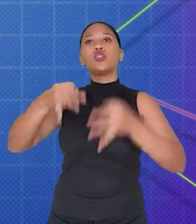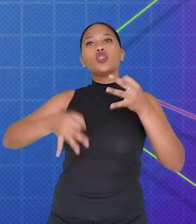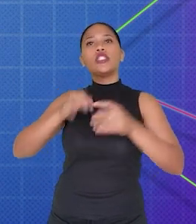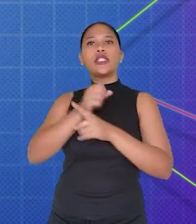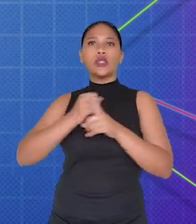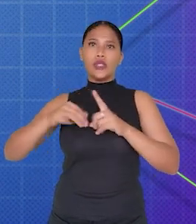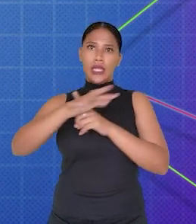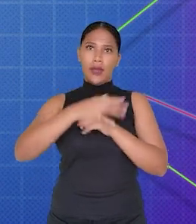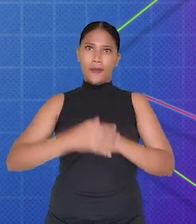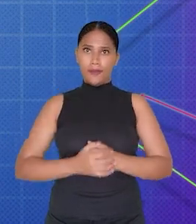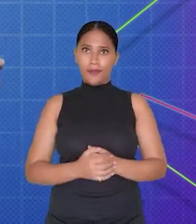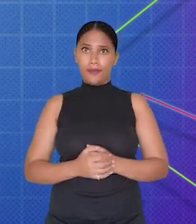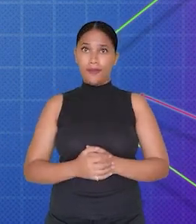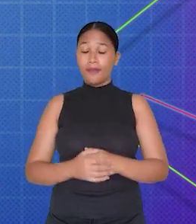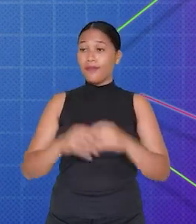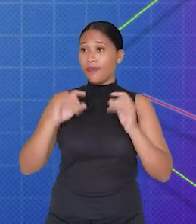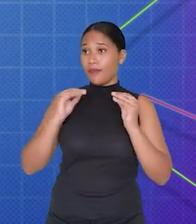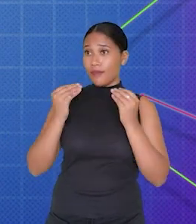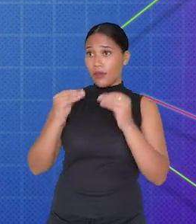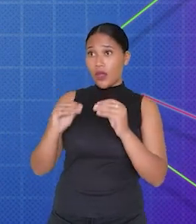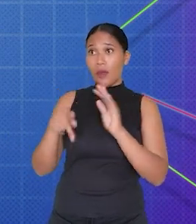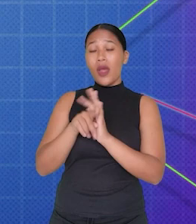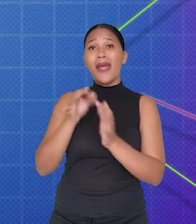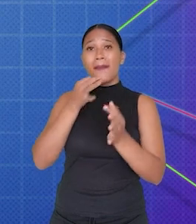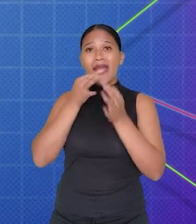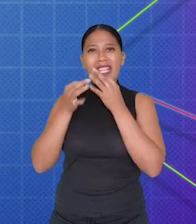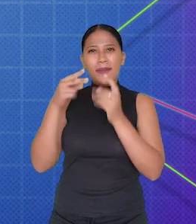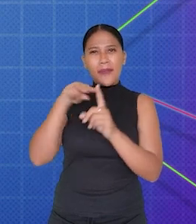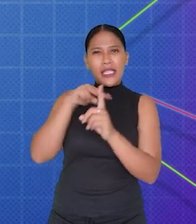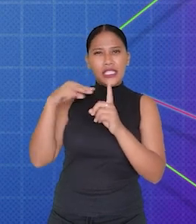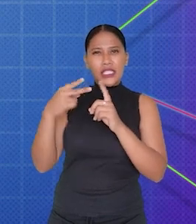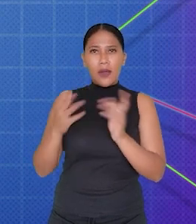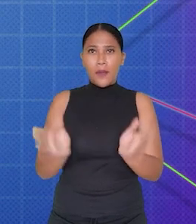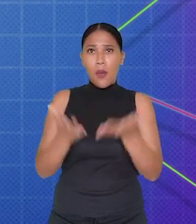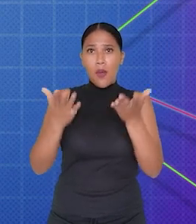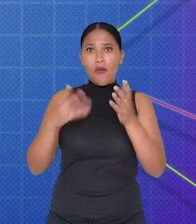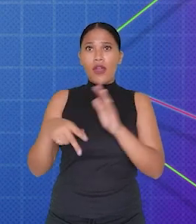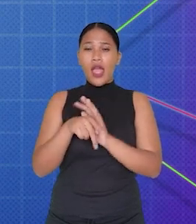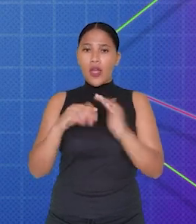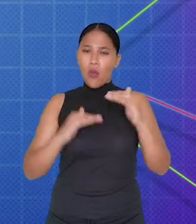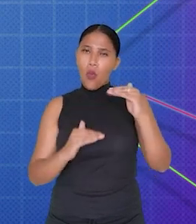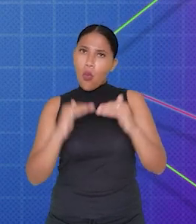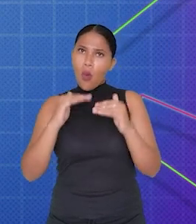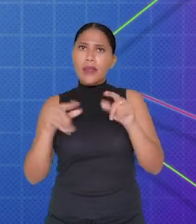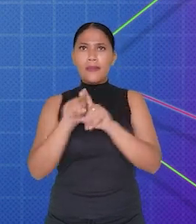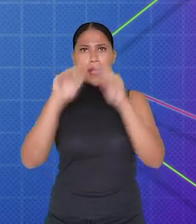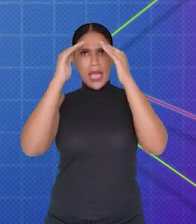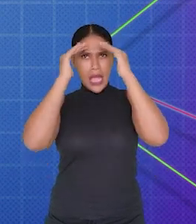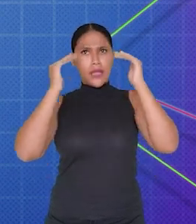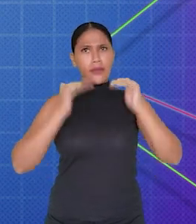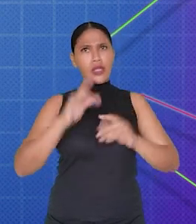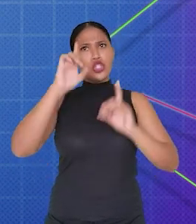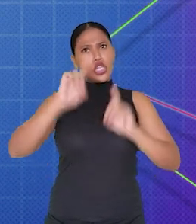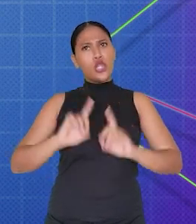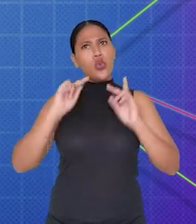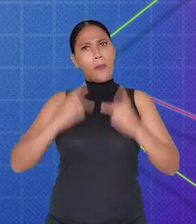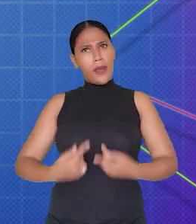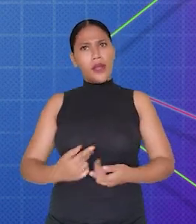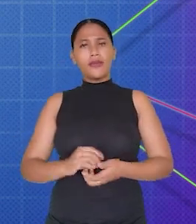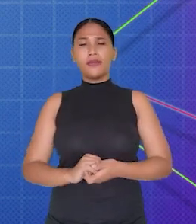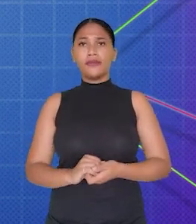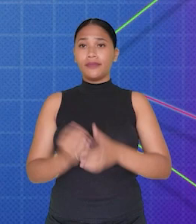de justiça social. Ao incluir essas perspectivas, podemos ajudar a promover a igualdade e o respeito pelos direitos